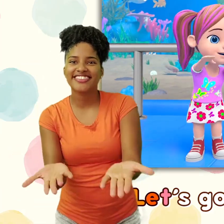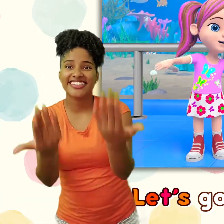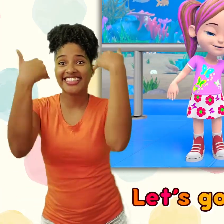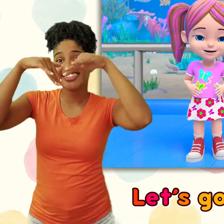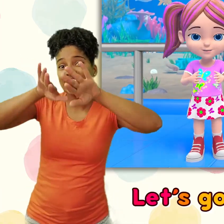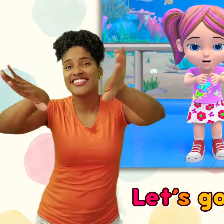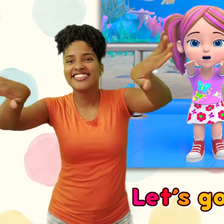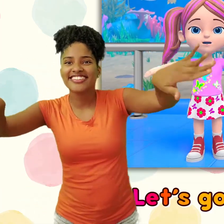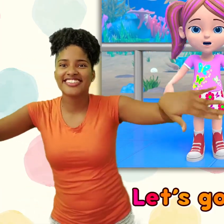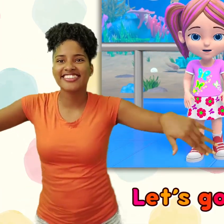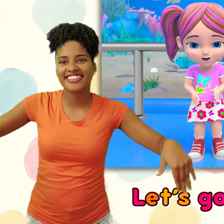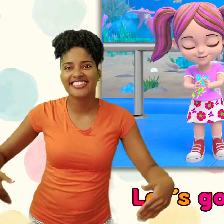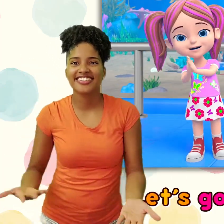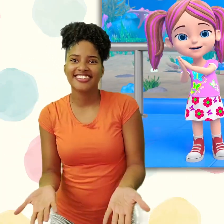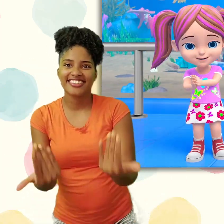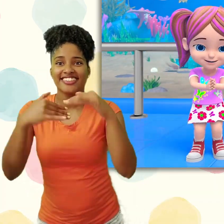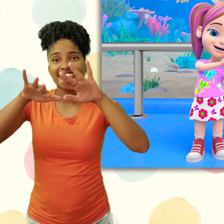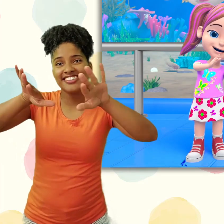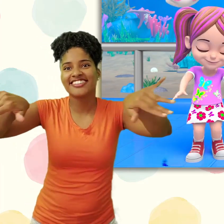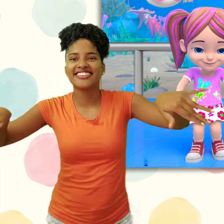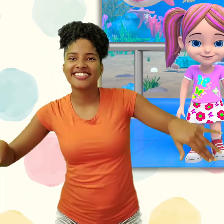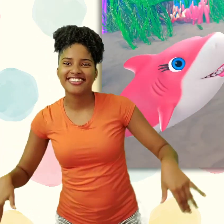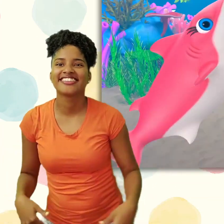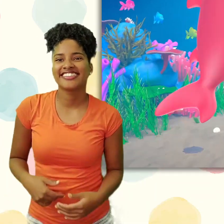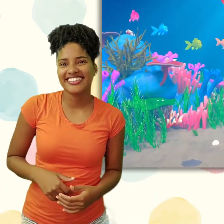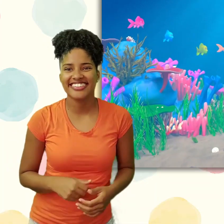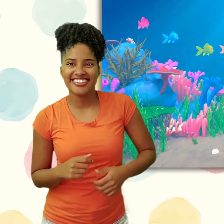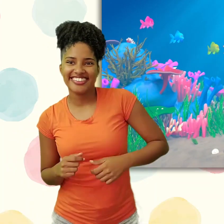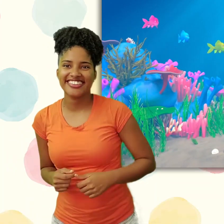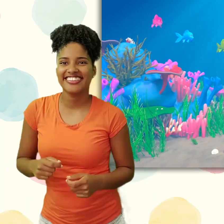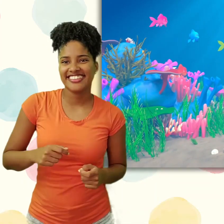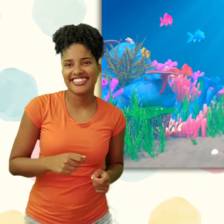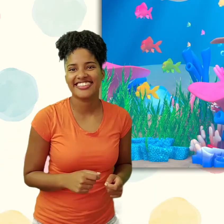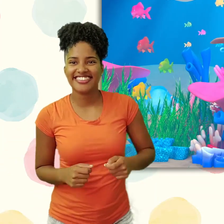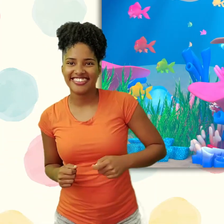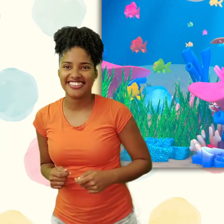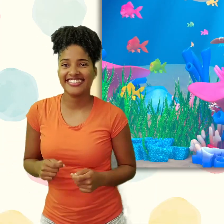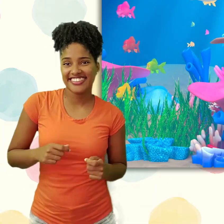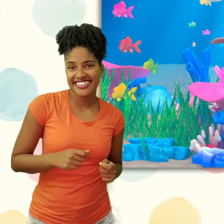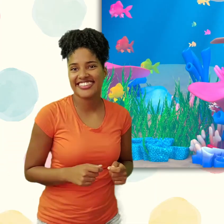do-do-do-do. Let's go swim, do-do-do-do. Left and right, whoa!